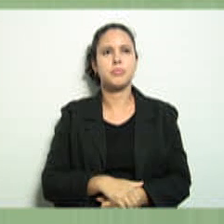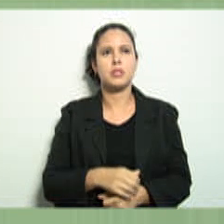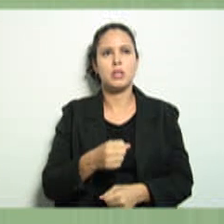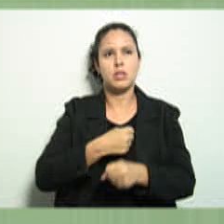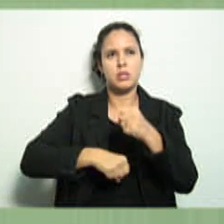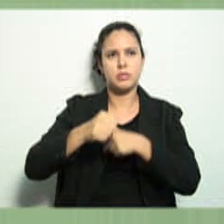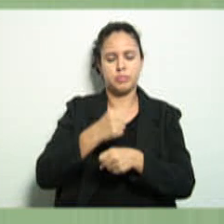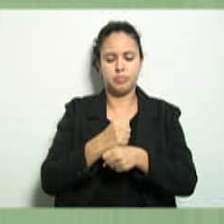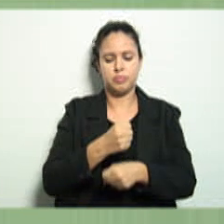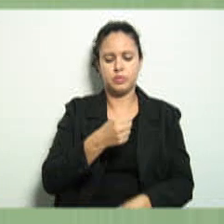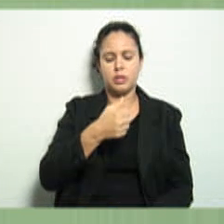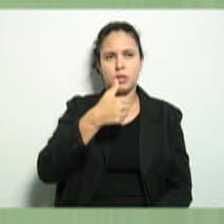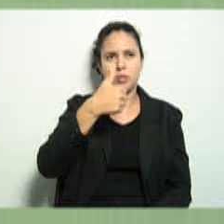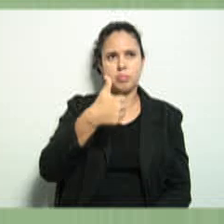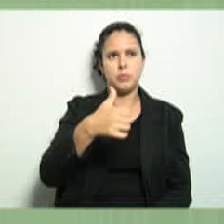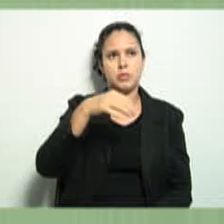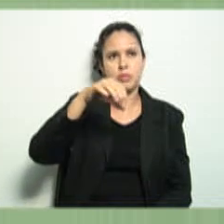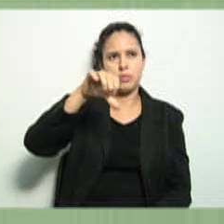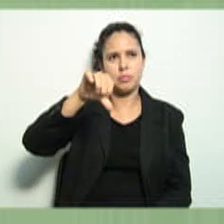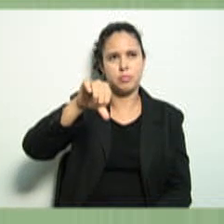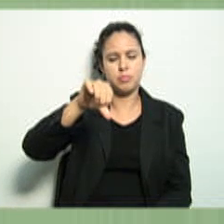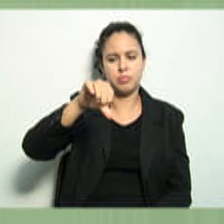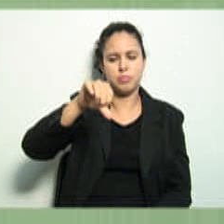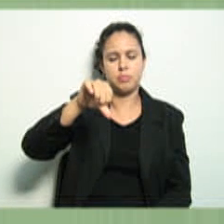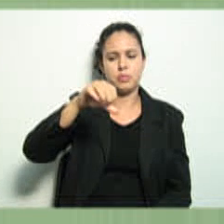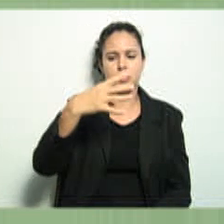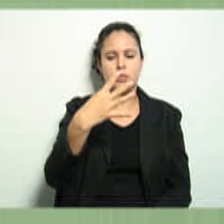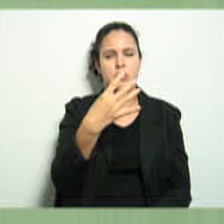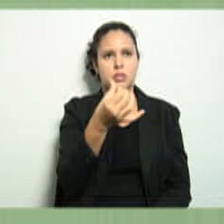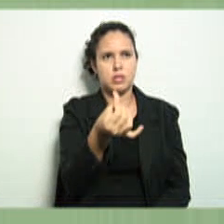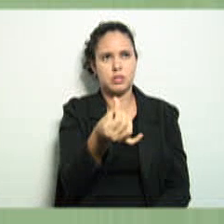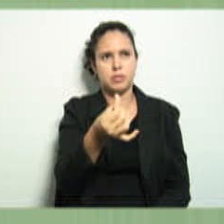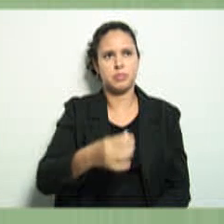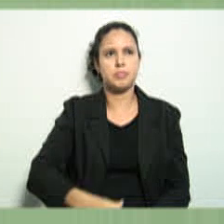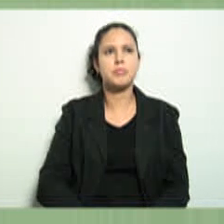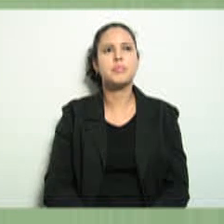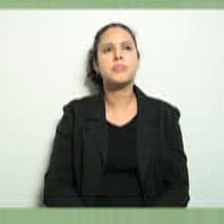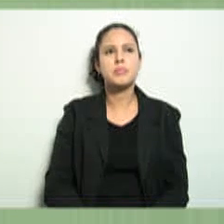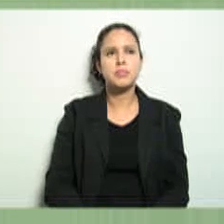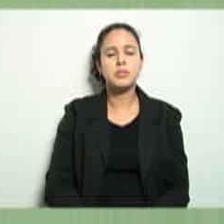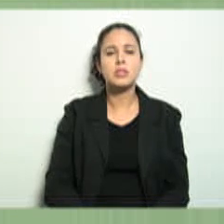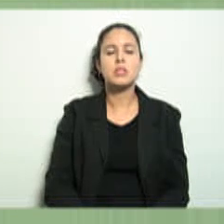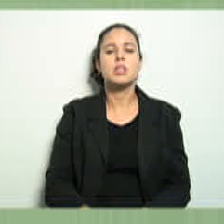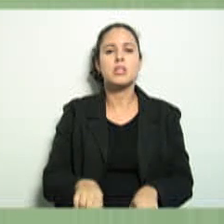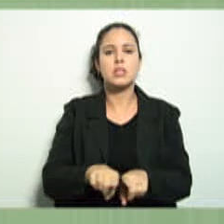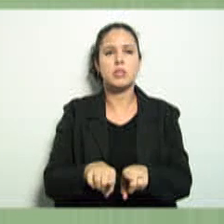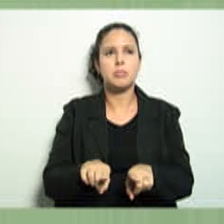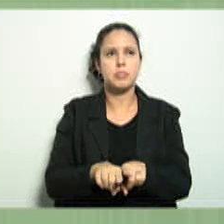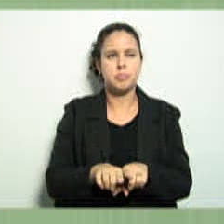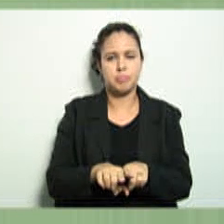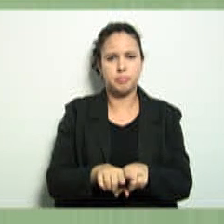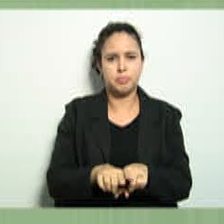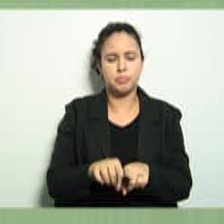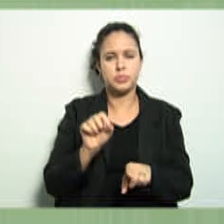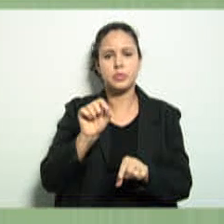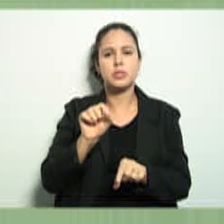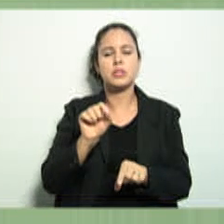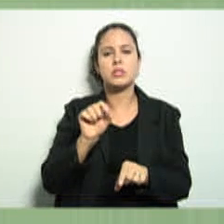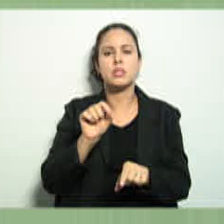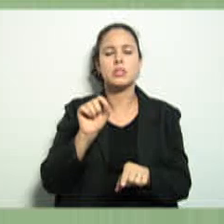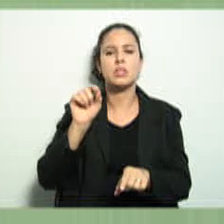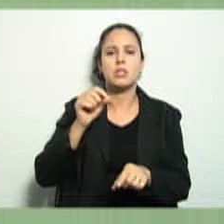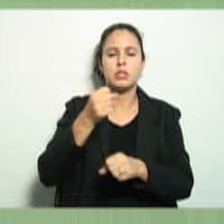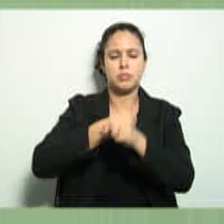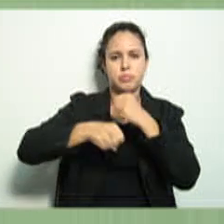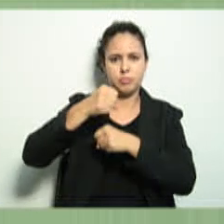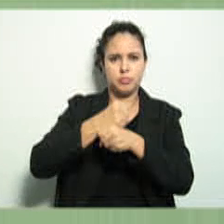Em 1945, encerra-se a Grande Guerra e, com ela, acabam os incentivos para apoiar a produção